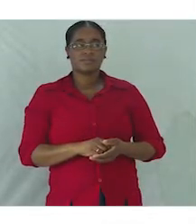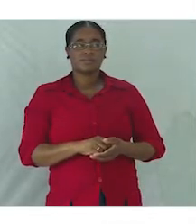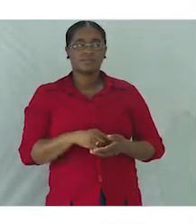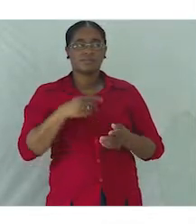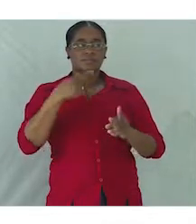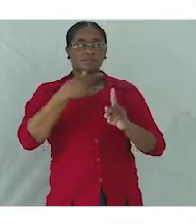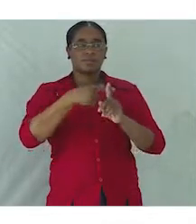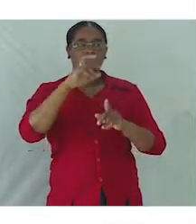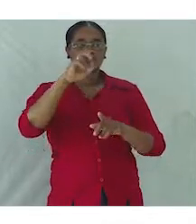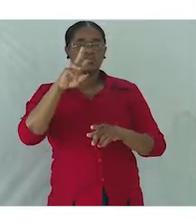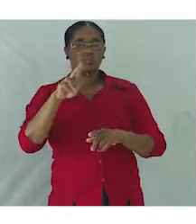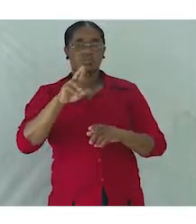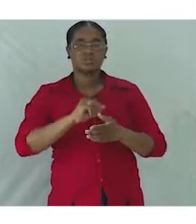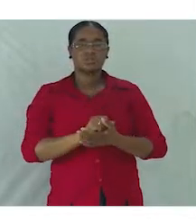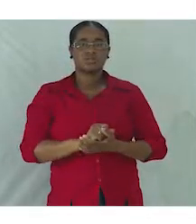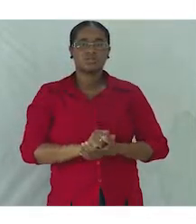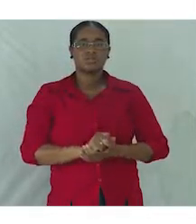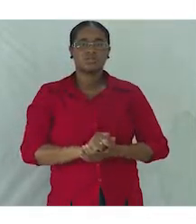mais 8x